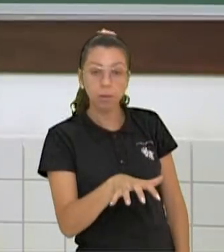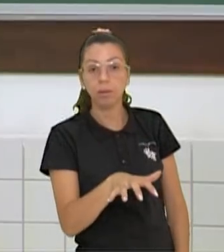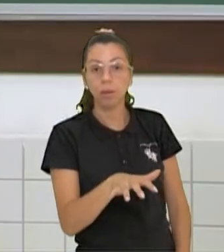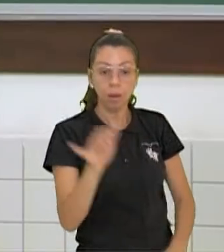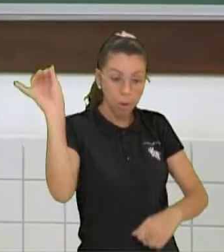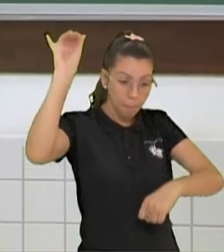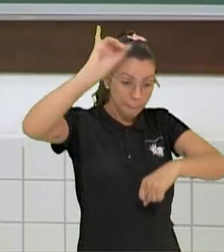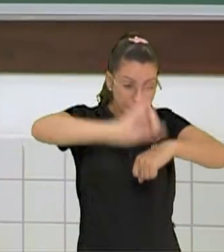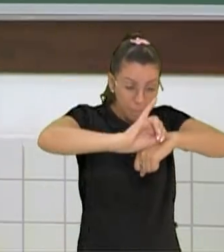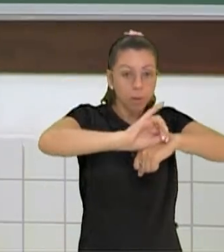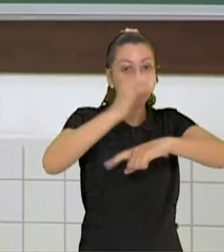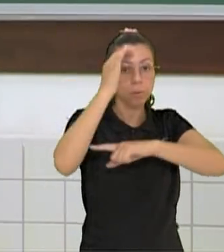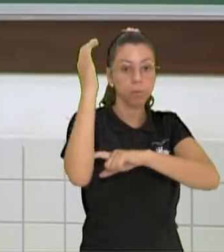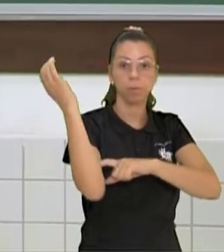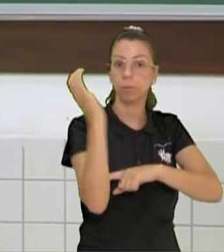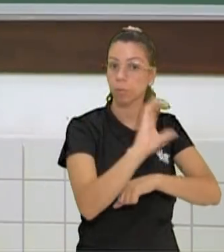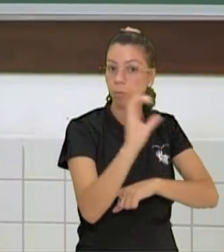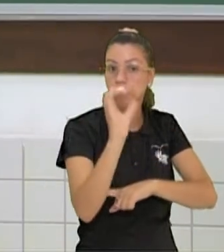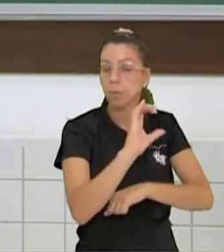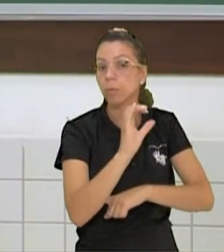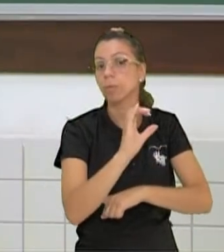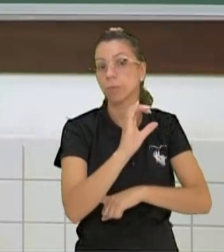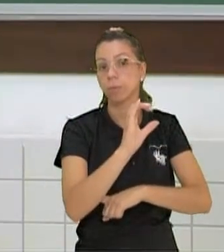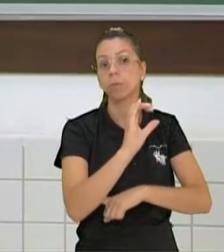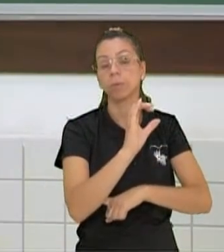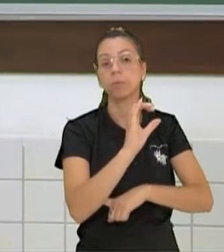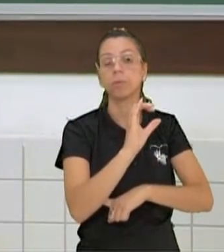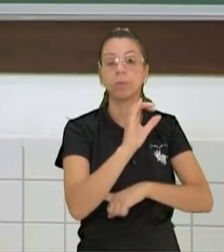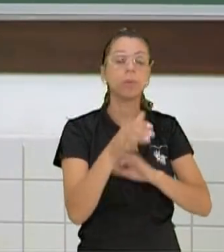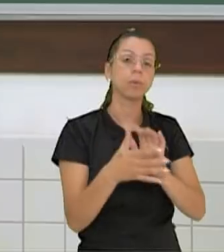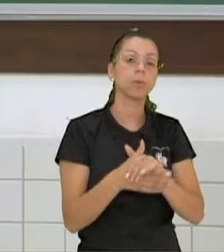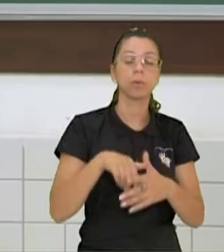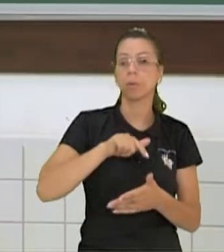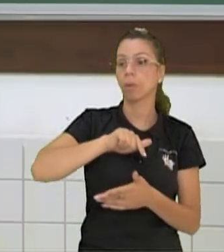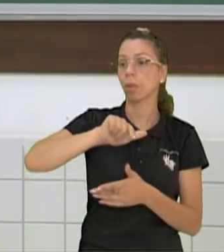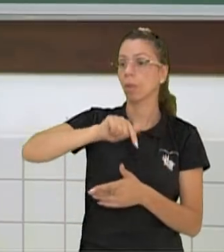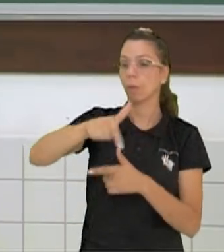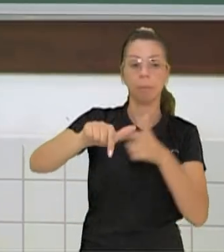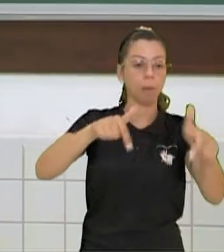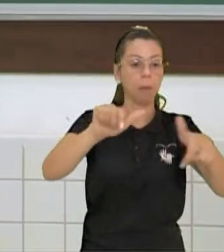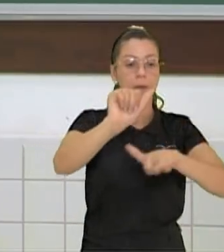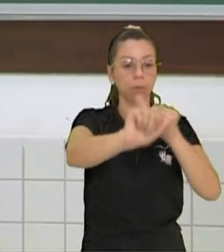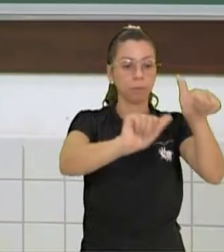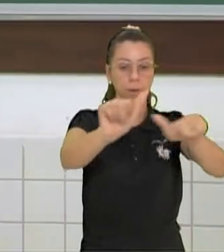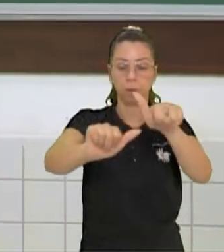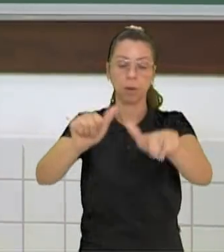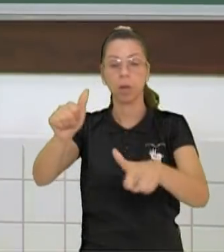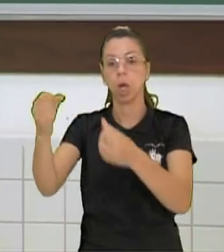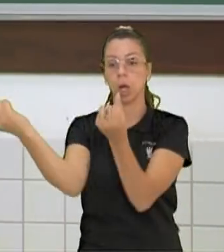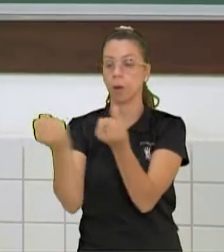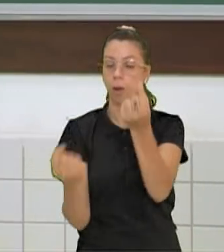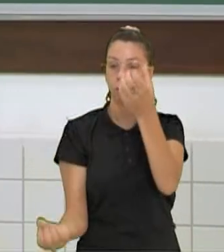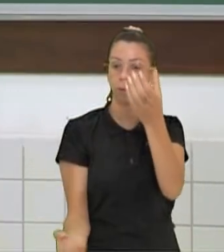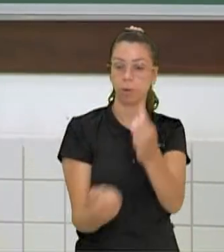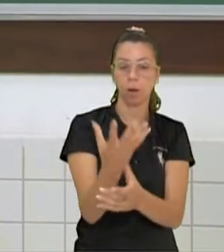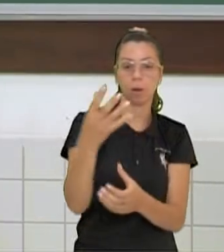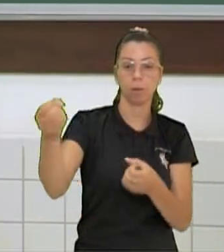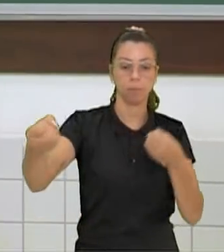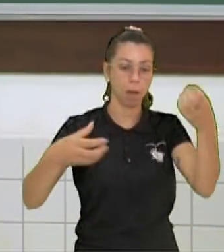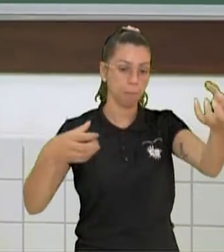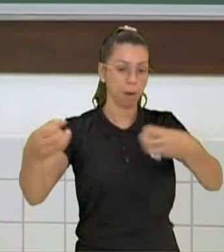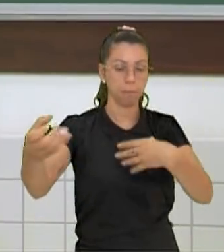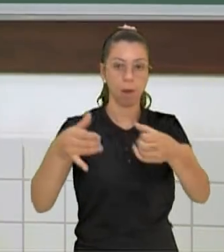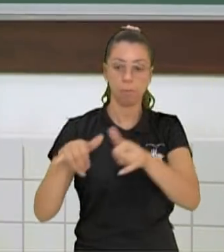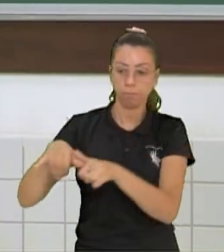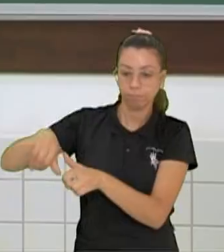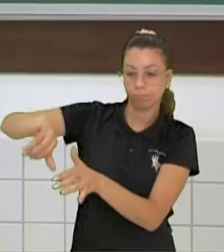marco zero da capital do Paraná, Curitiba. Meio de tantas transformações, carros que surgiram, que começaram a fazer essa curva, porque